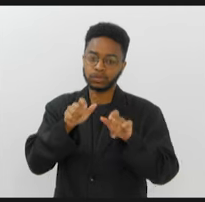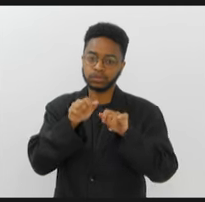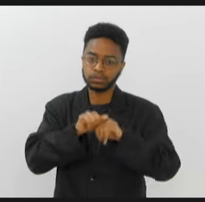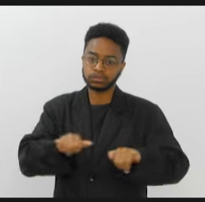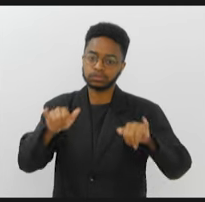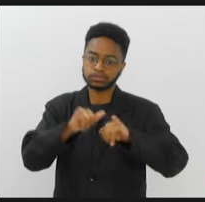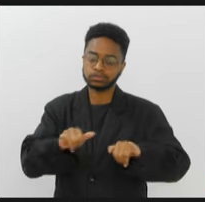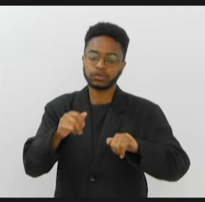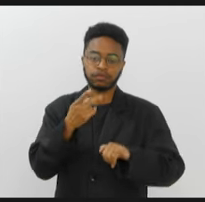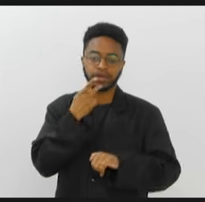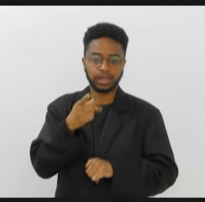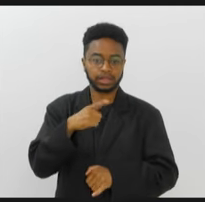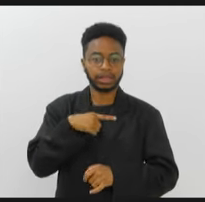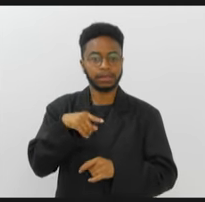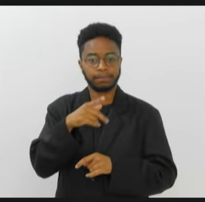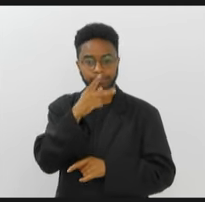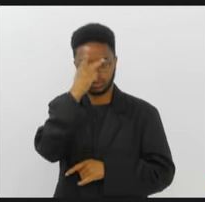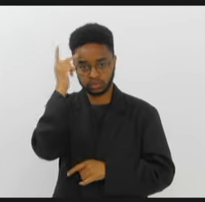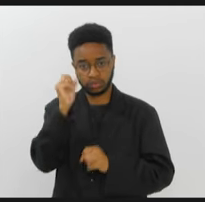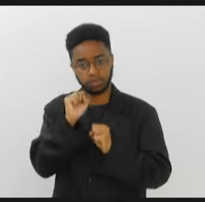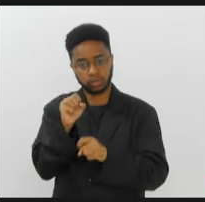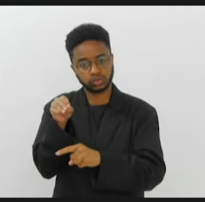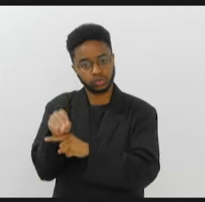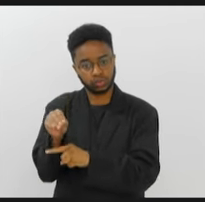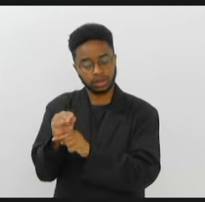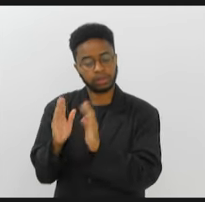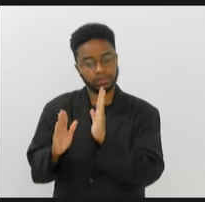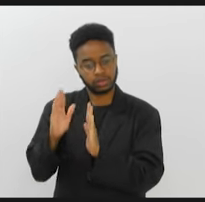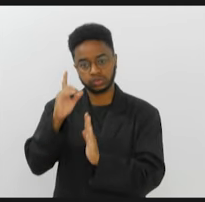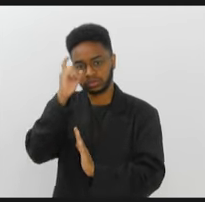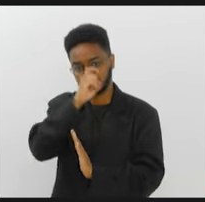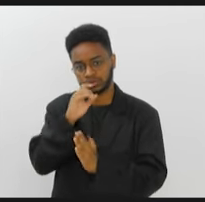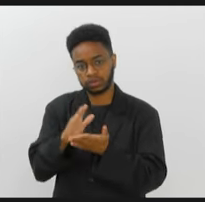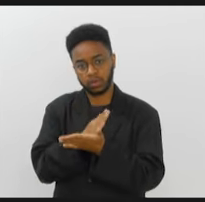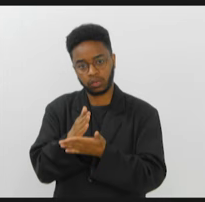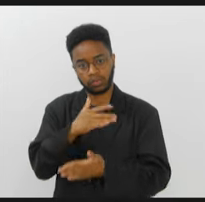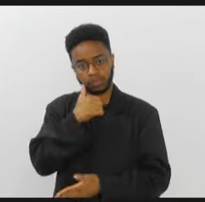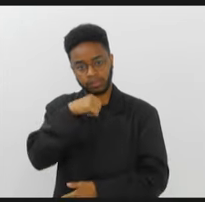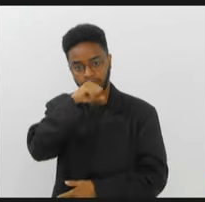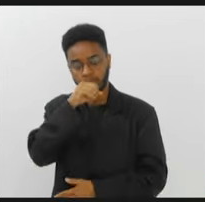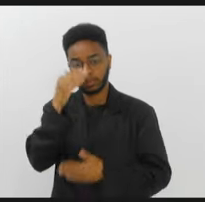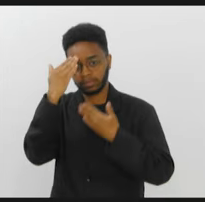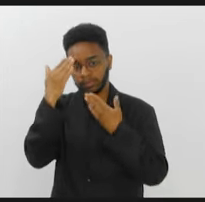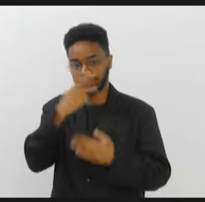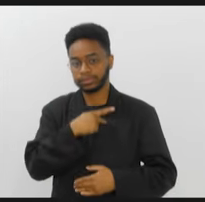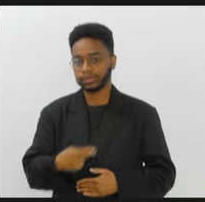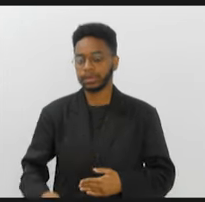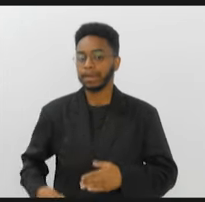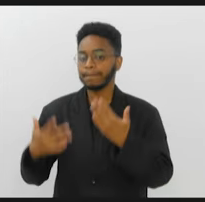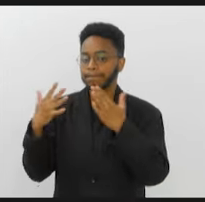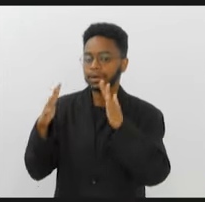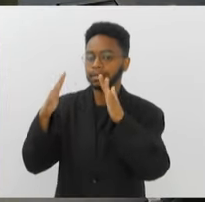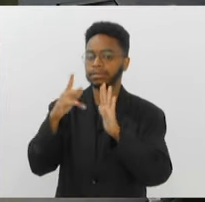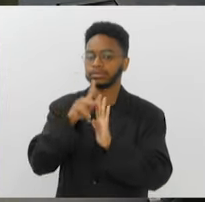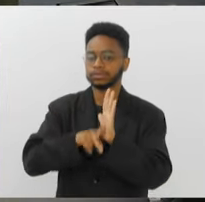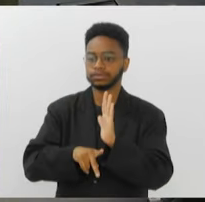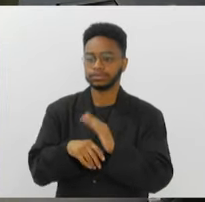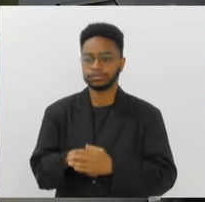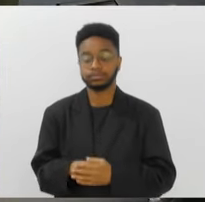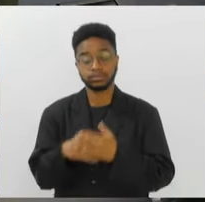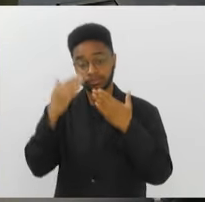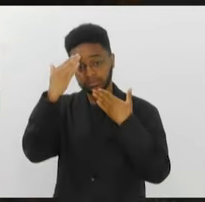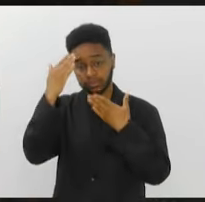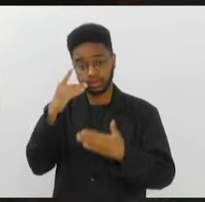pode cuidar dessa fase tão difícil para algumas mães. Obrigado, presidente. Parabéns pelo projeto, Érica.